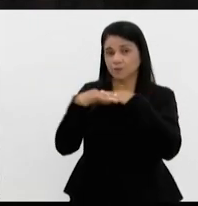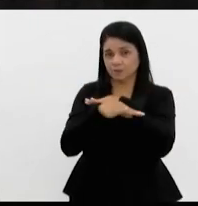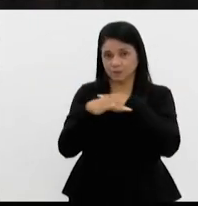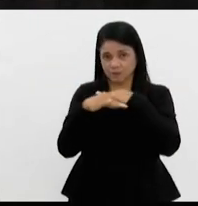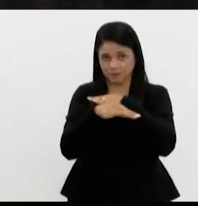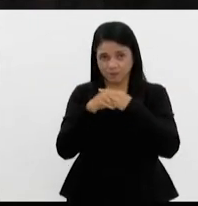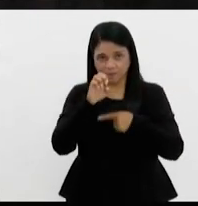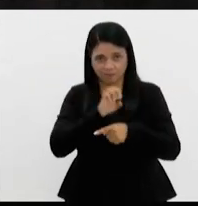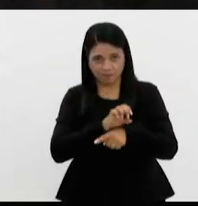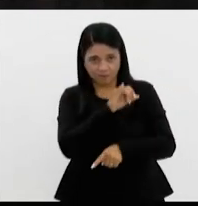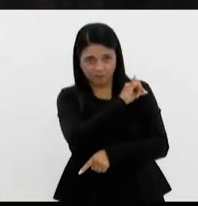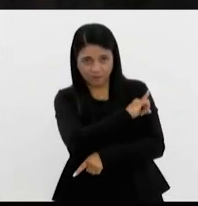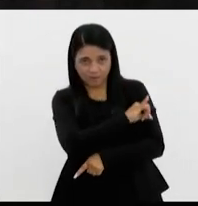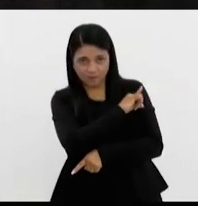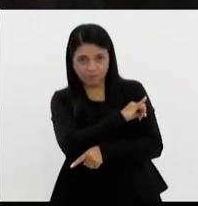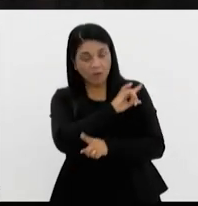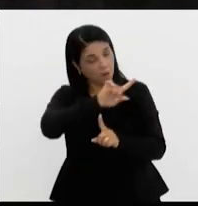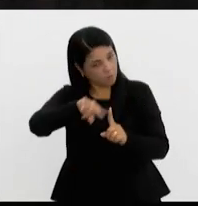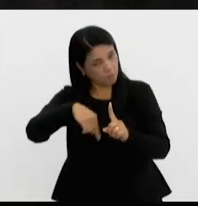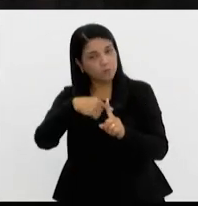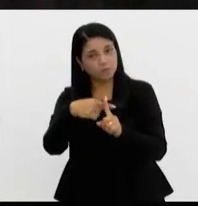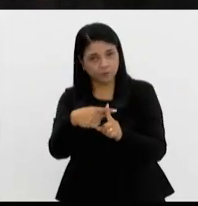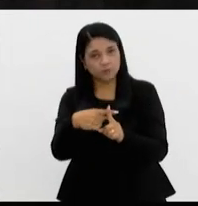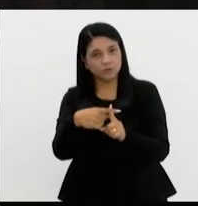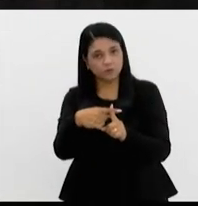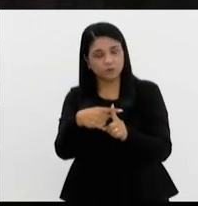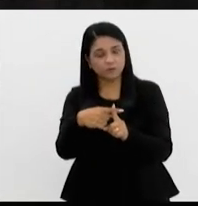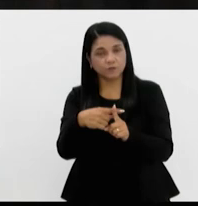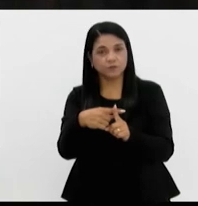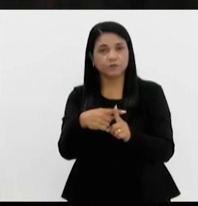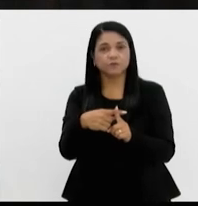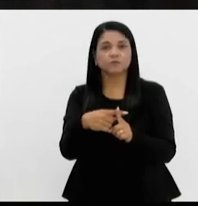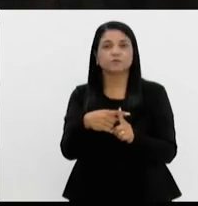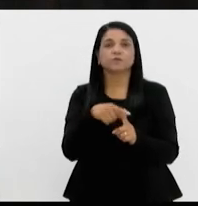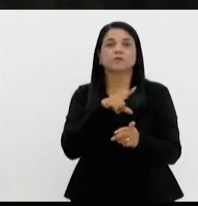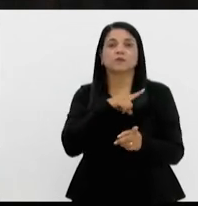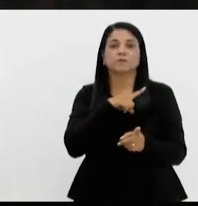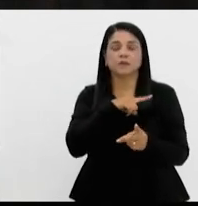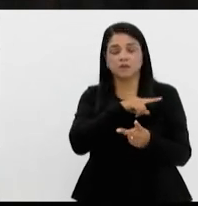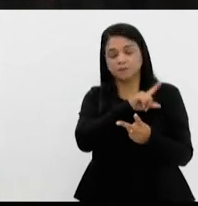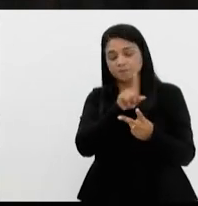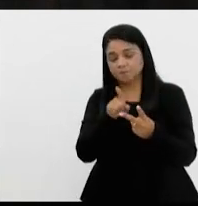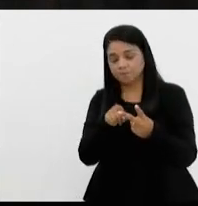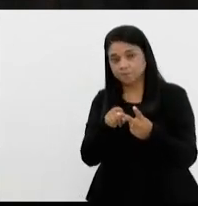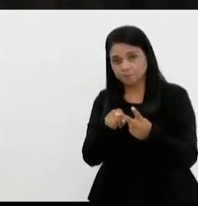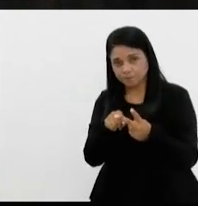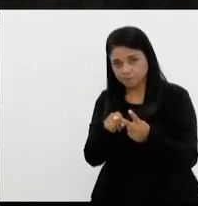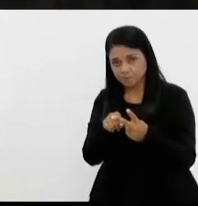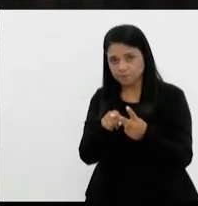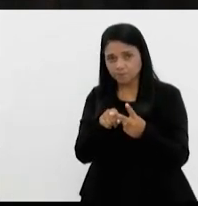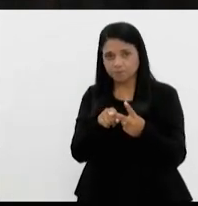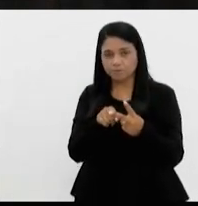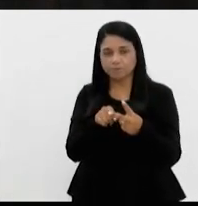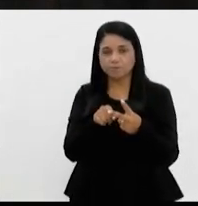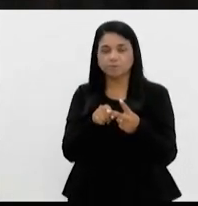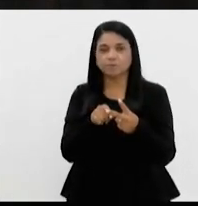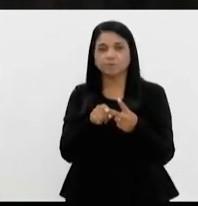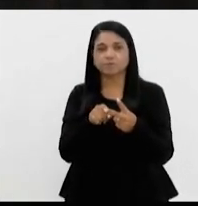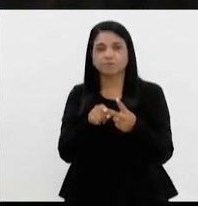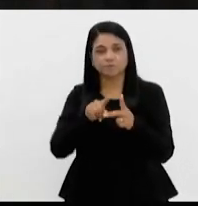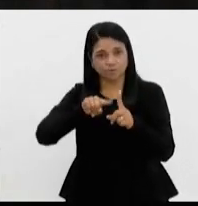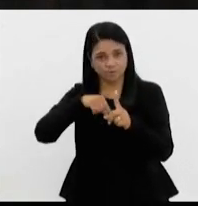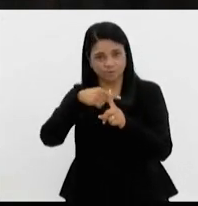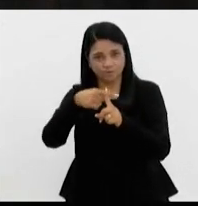fato positivo. Citei aqui também como fato positivo a